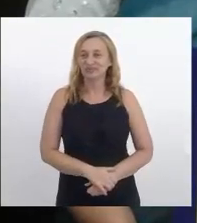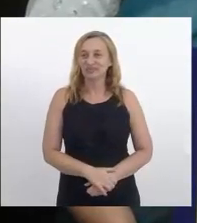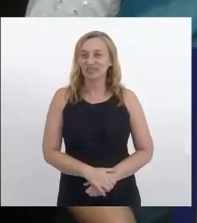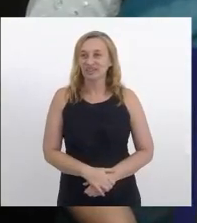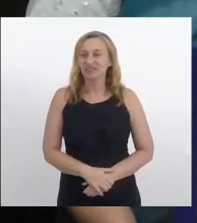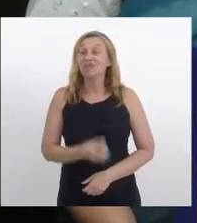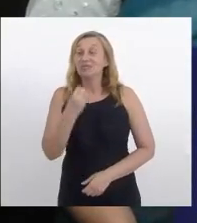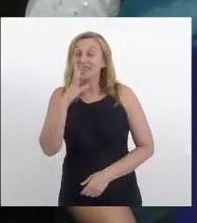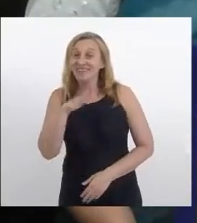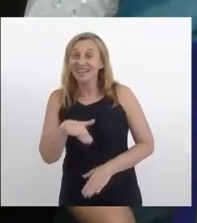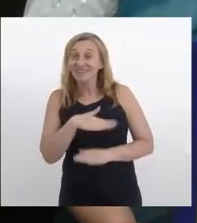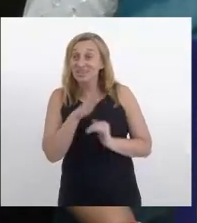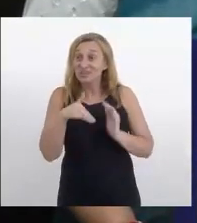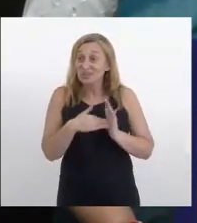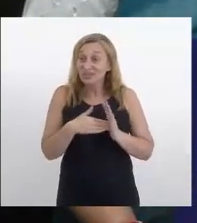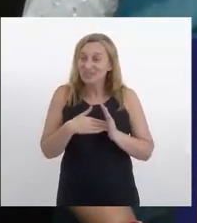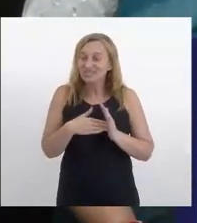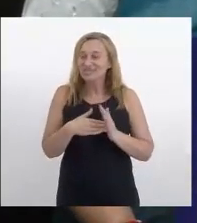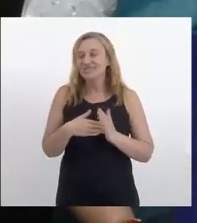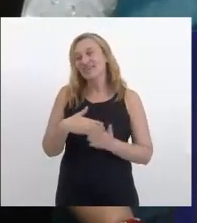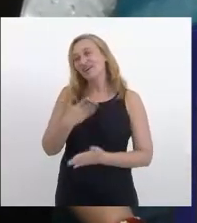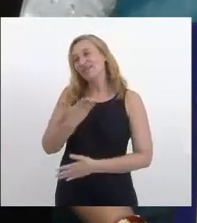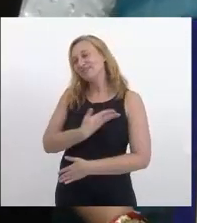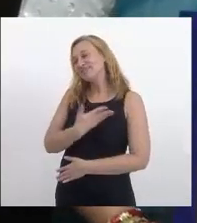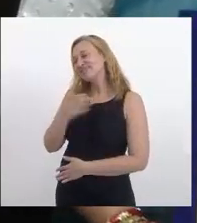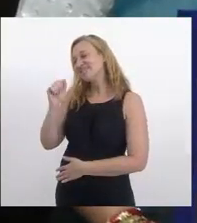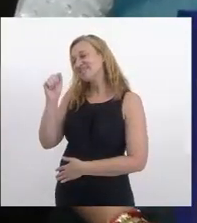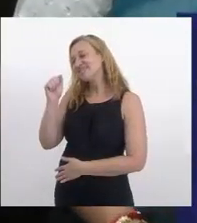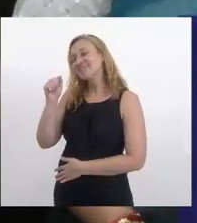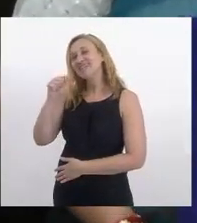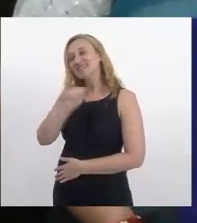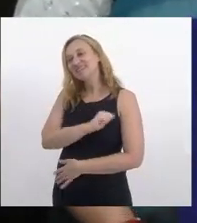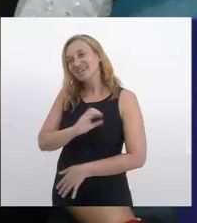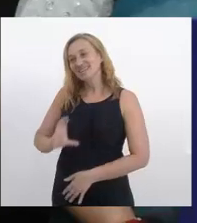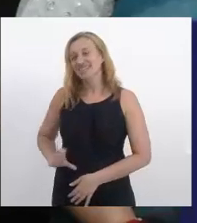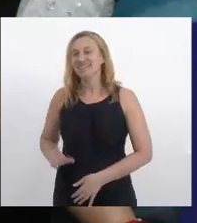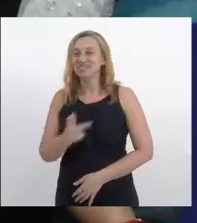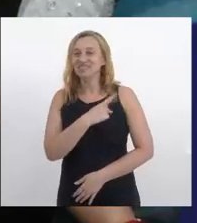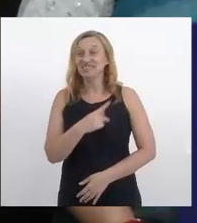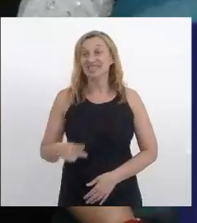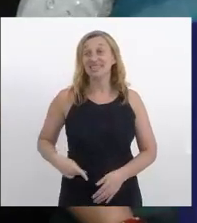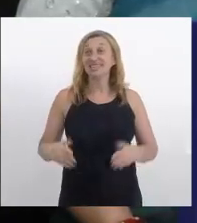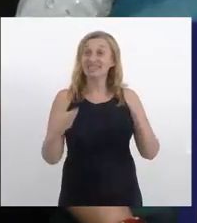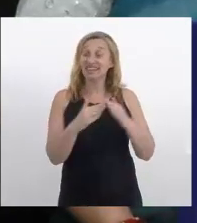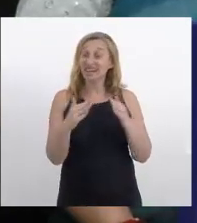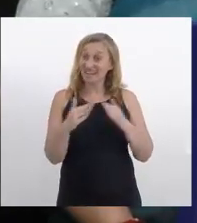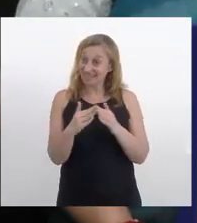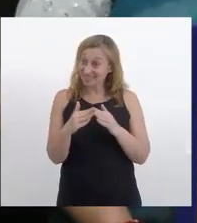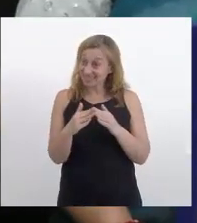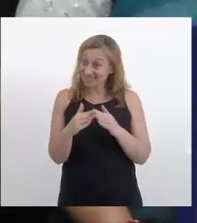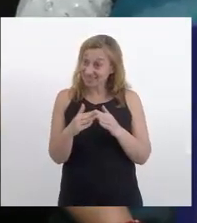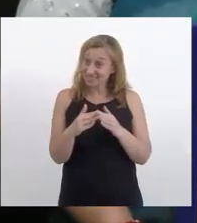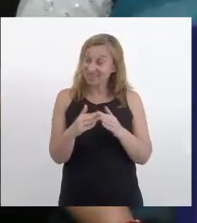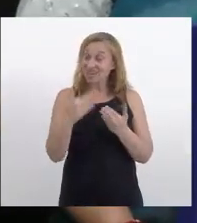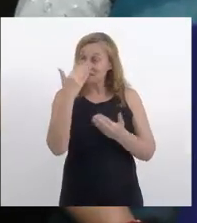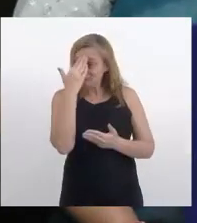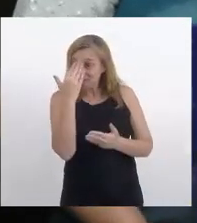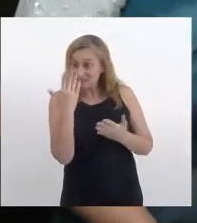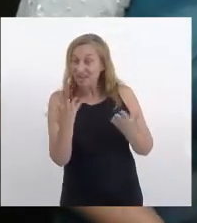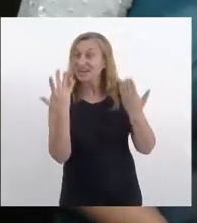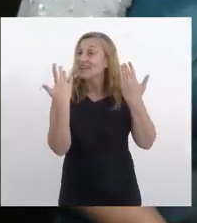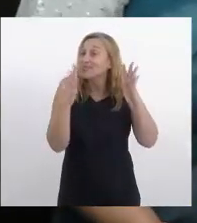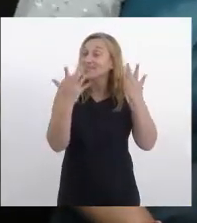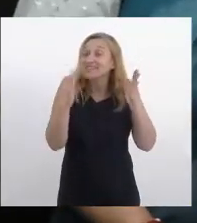Boa tarde a todos. Meu querido André Siciliano, presidente dessa casa, em nome de quem cumprimento todos os políticos